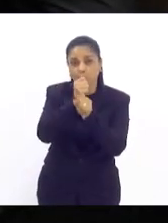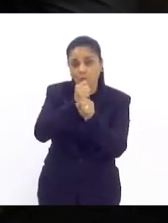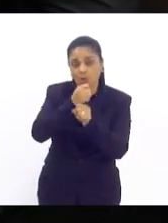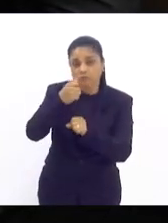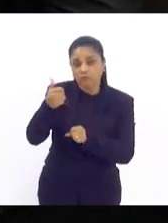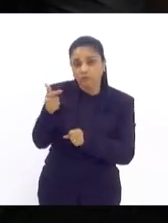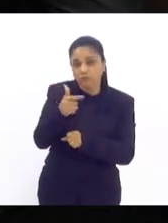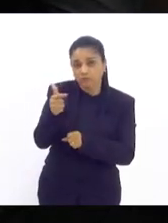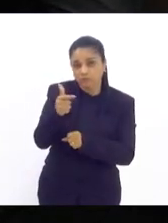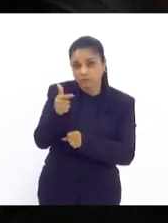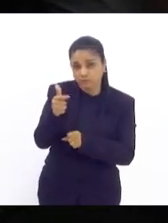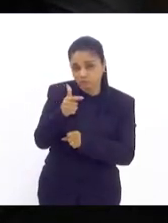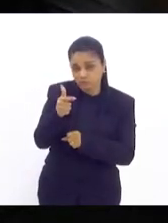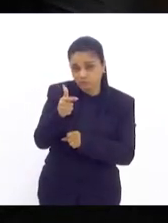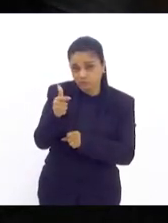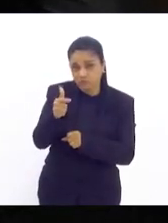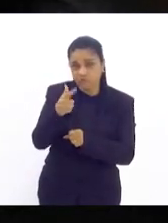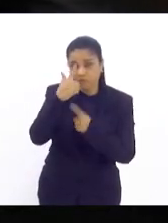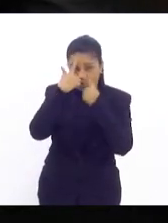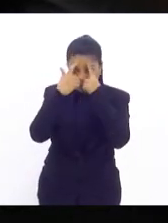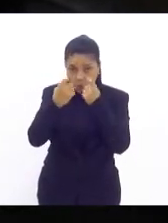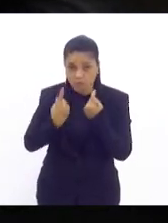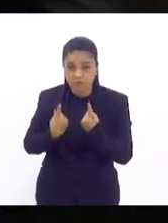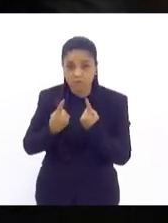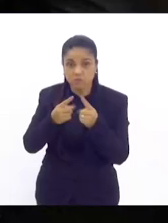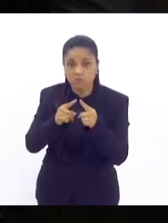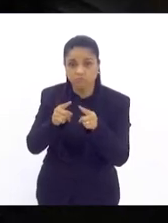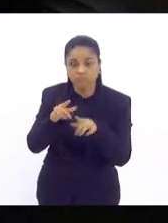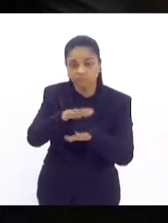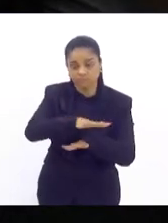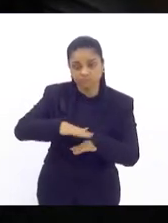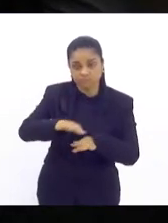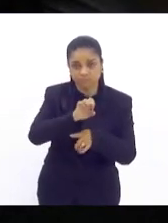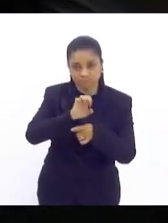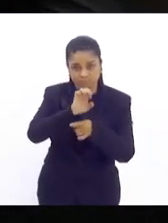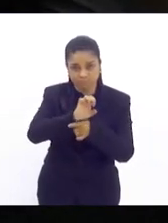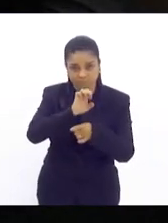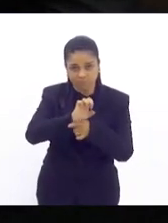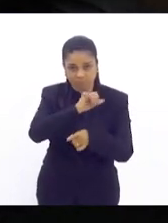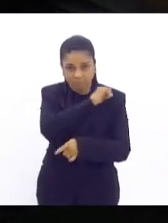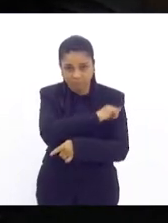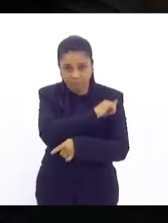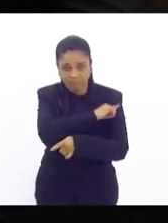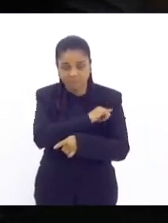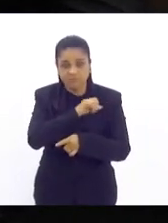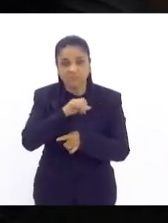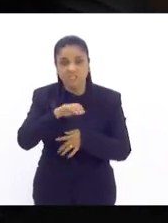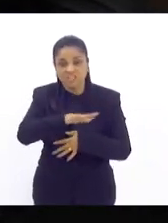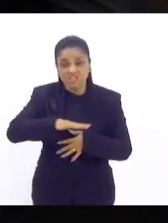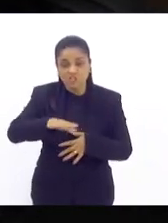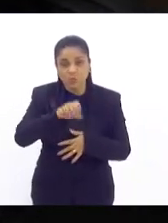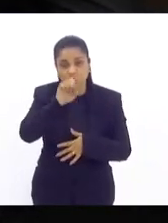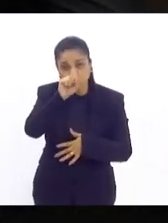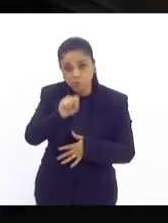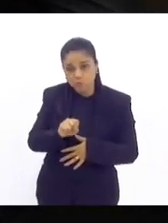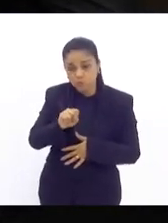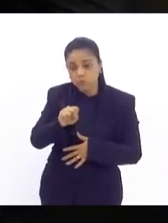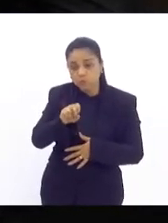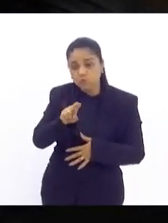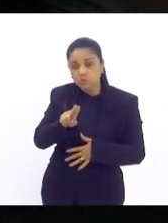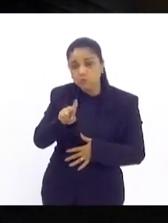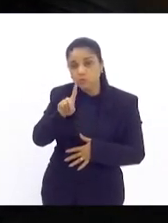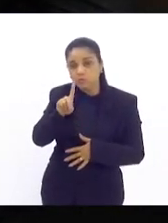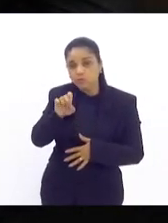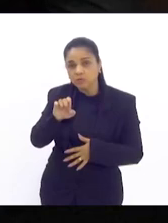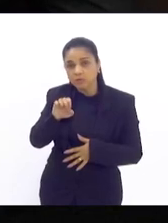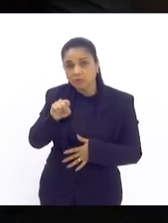denúncias de violação quantas pessoas idosas na região sudeste foram registrado mais de 100 mil